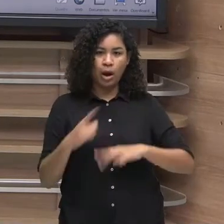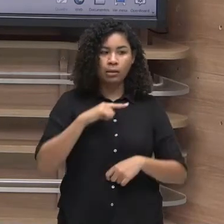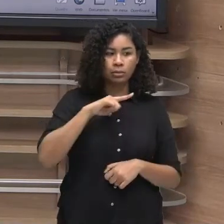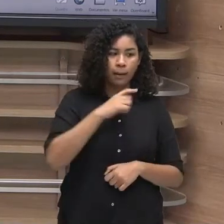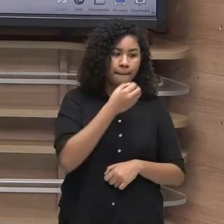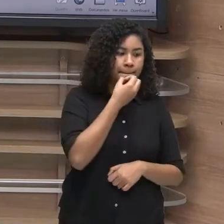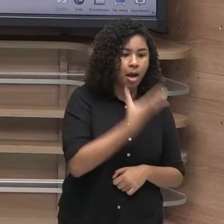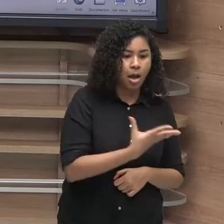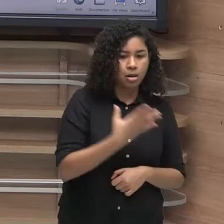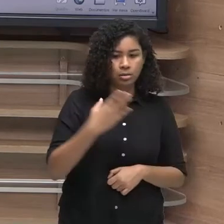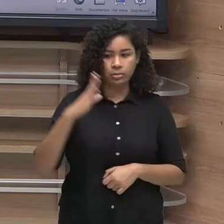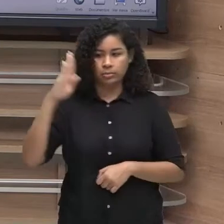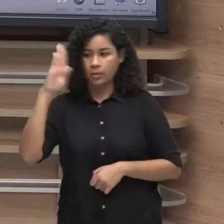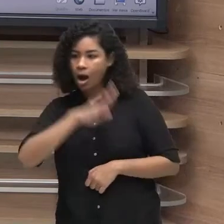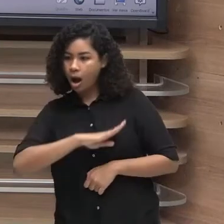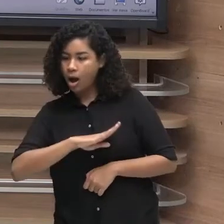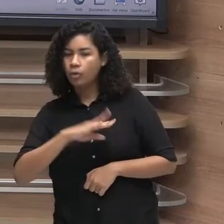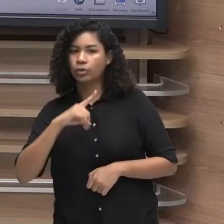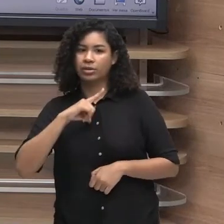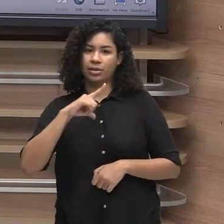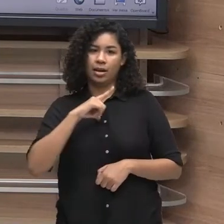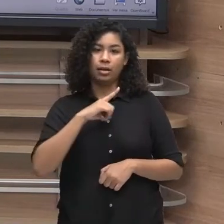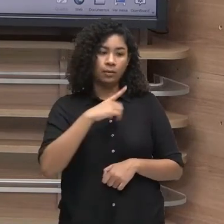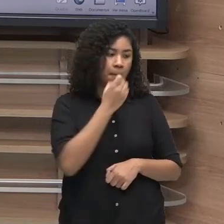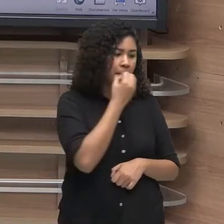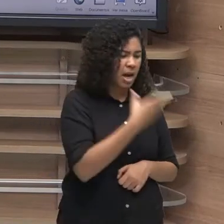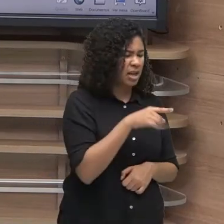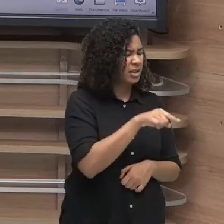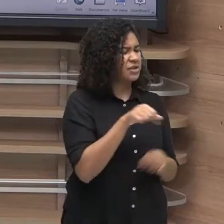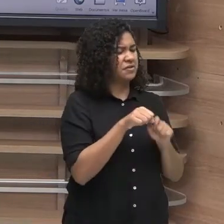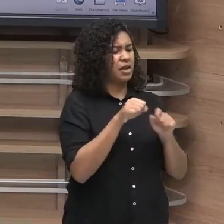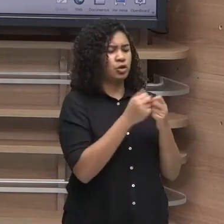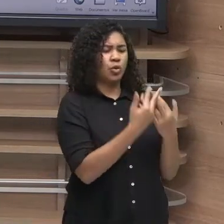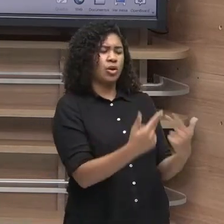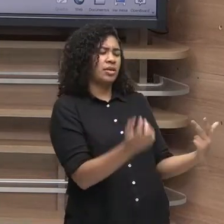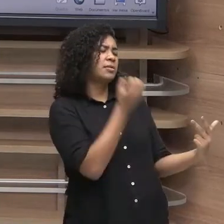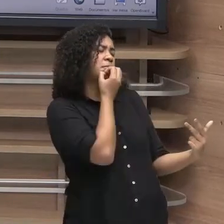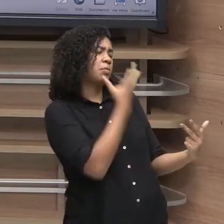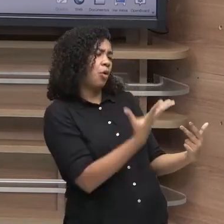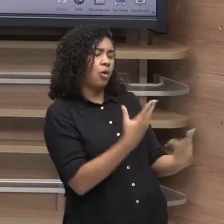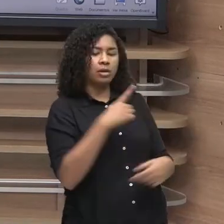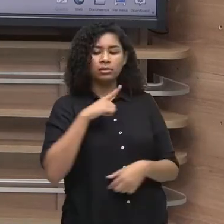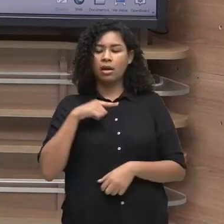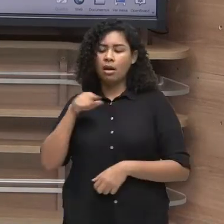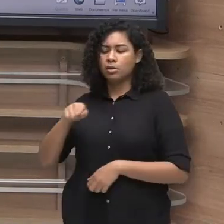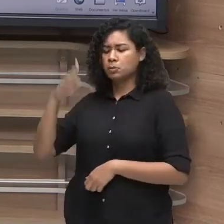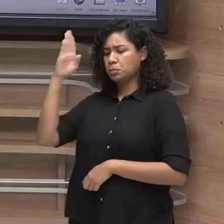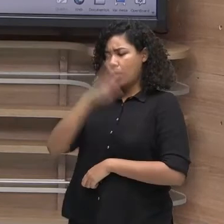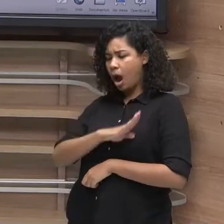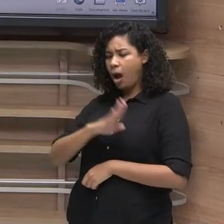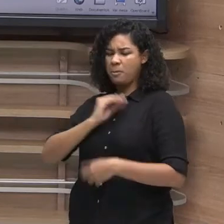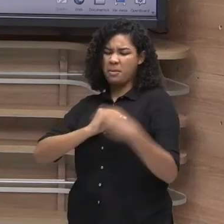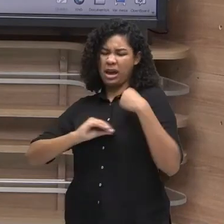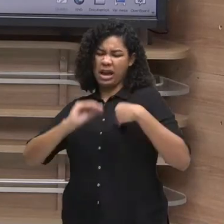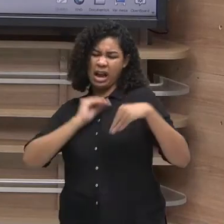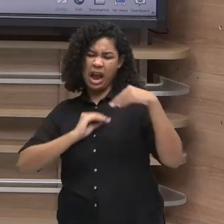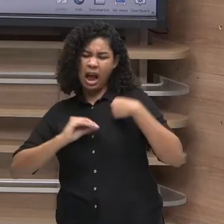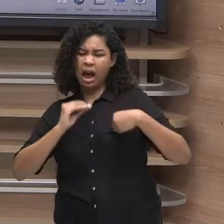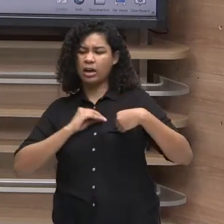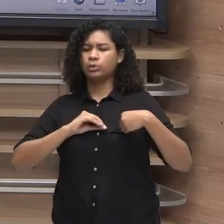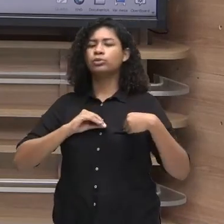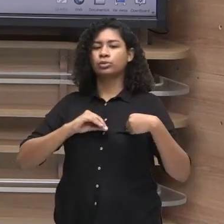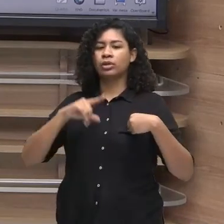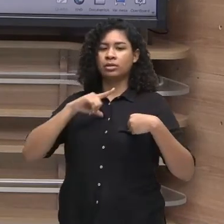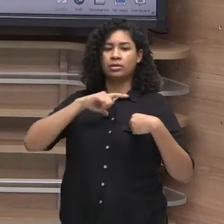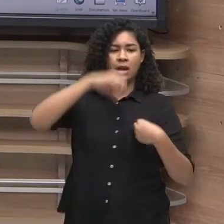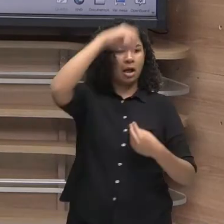vem com a divindade, com as coisas boas, existe o mal. Existe o pecado, existe a conversão, existe a luz,